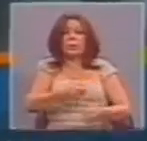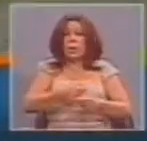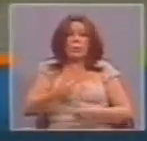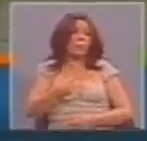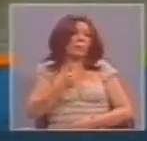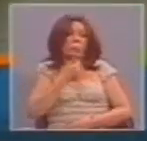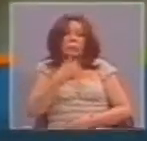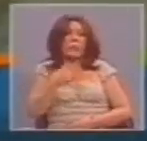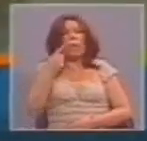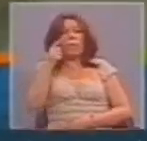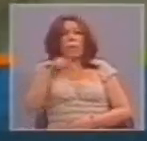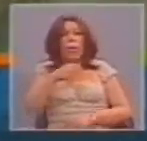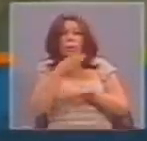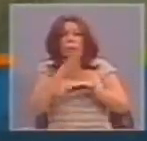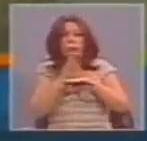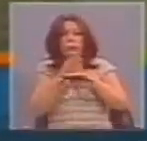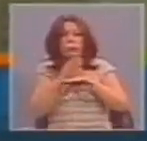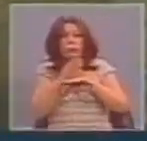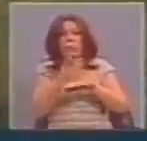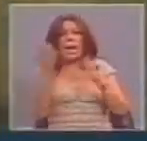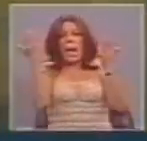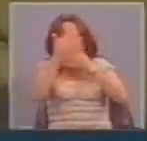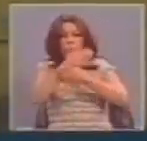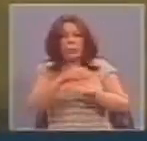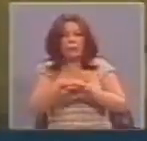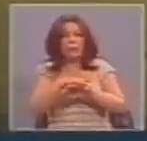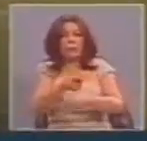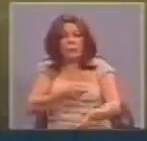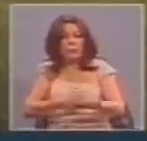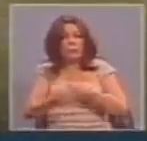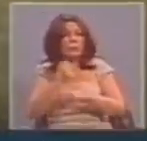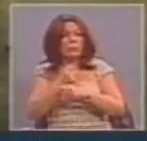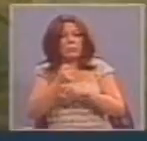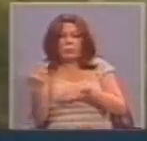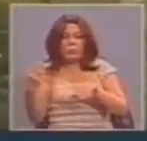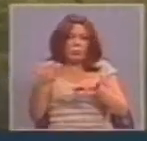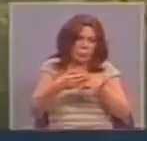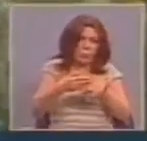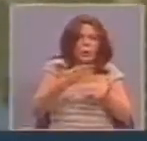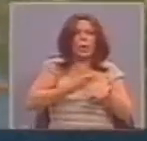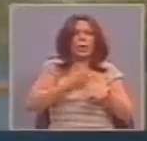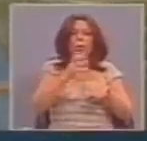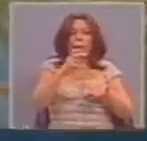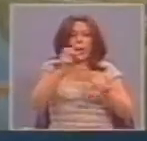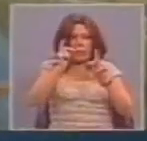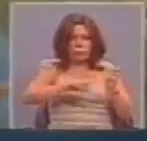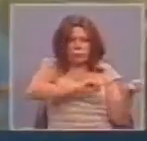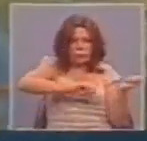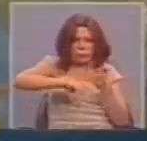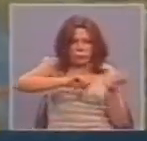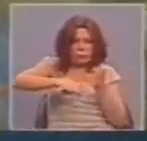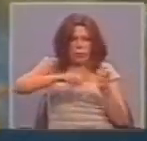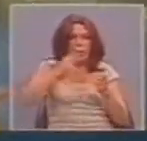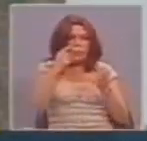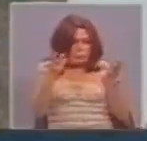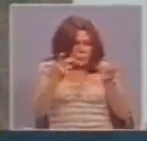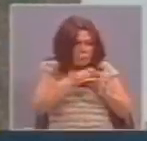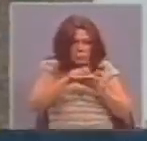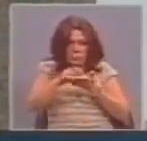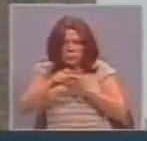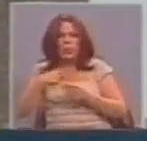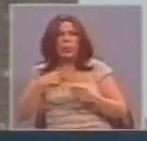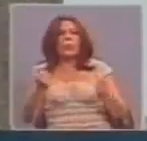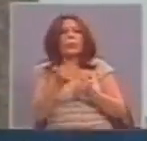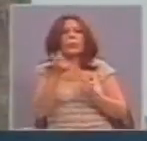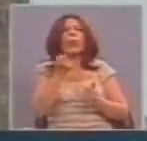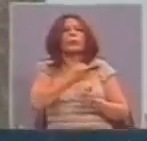de regressar de mais uma noite de faina. Na doca, é hora de descarregar os barcos e contabilizar o resultado da pesca. Entre